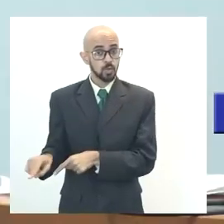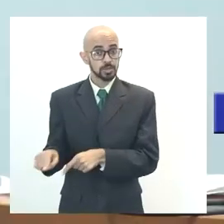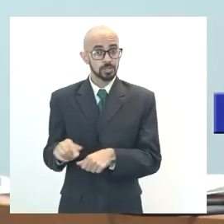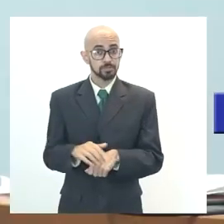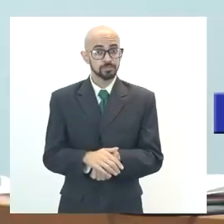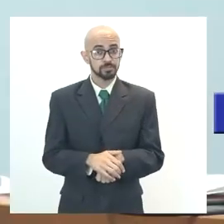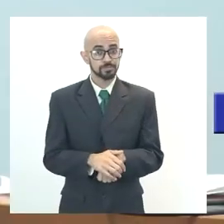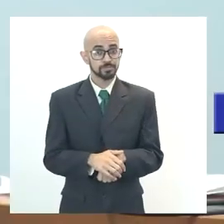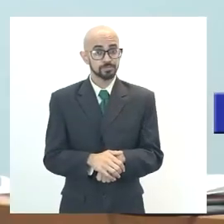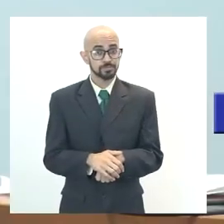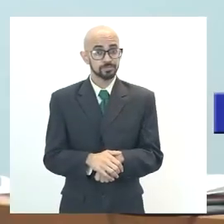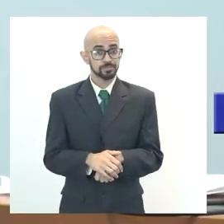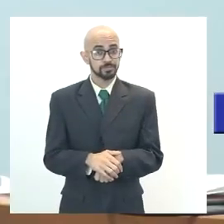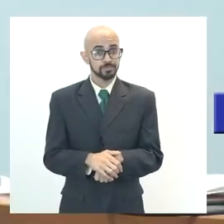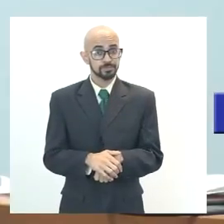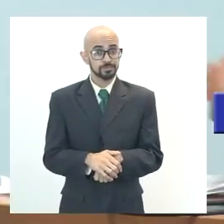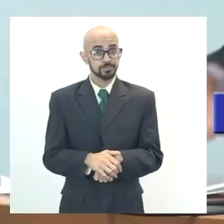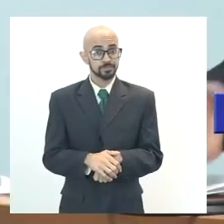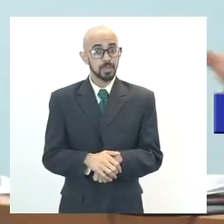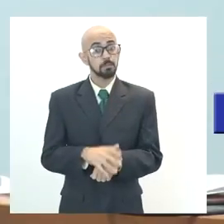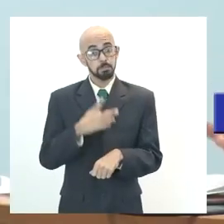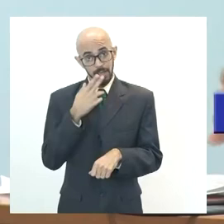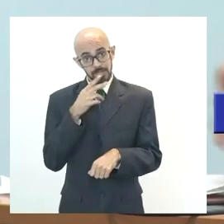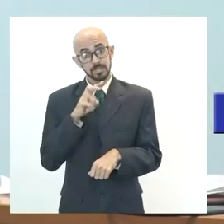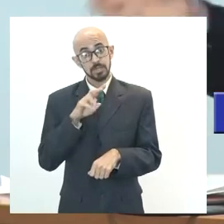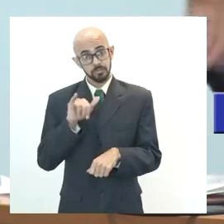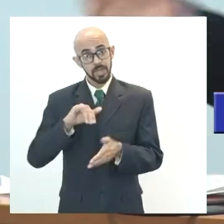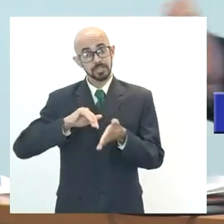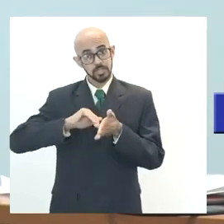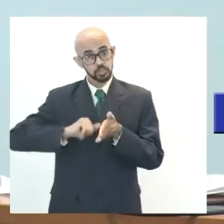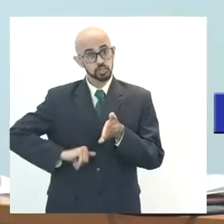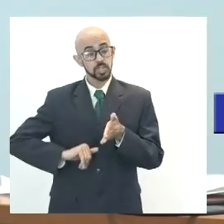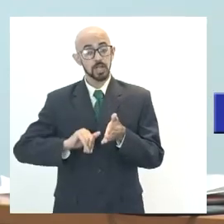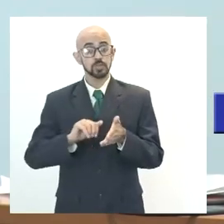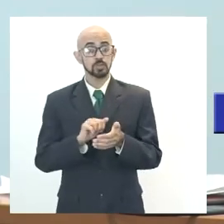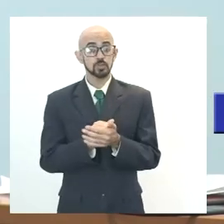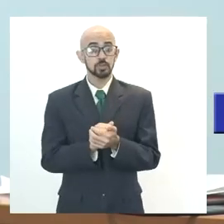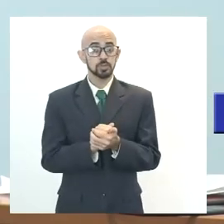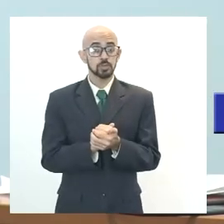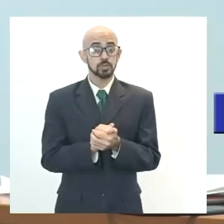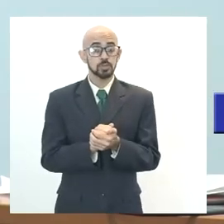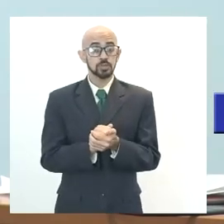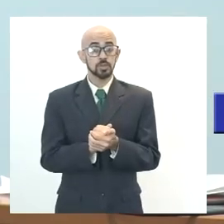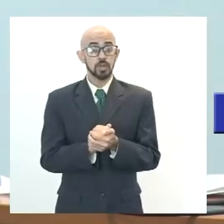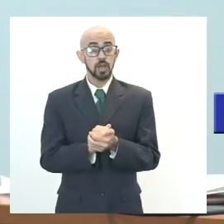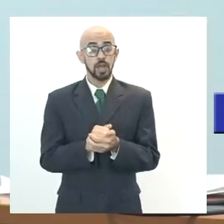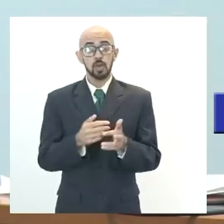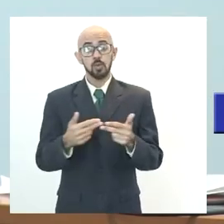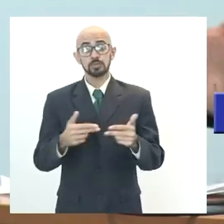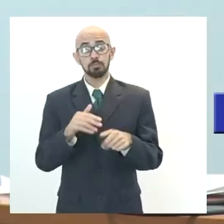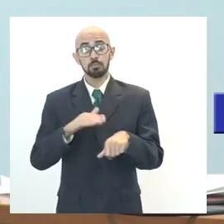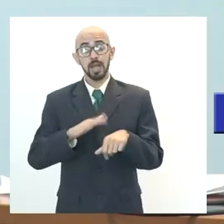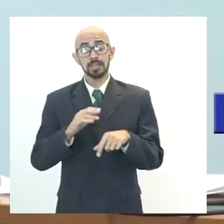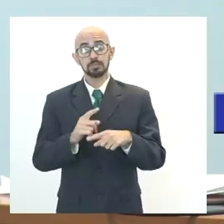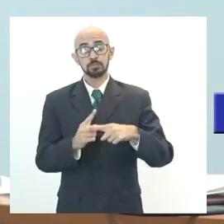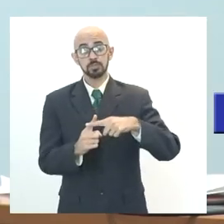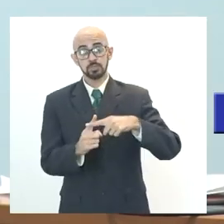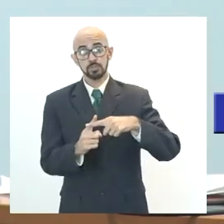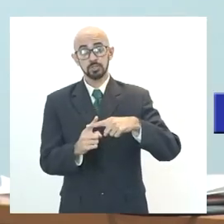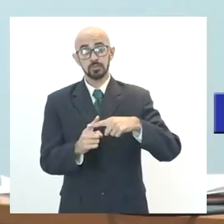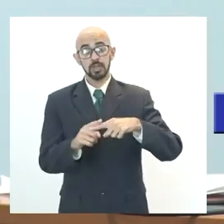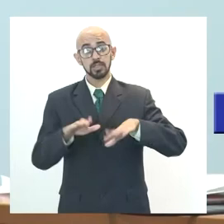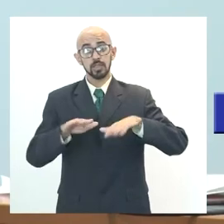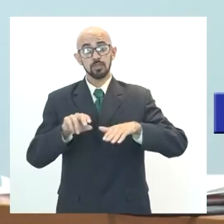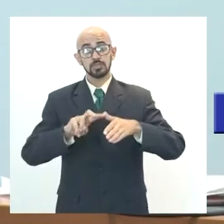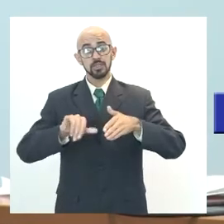provavelmente vai sair de pauta a único ponto positivo um dos poucos pontos positivos leva uma tributária provavelmente